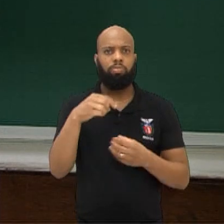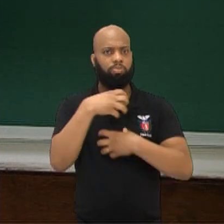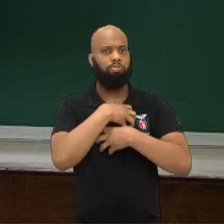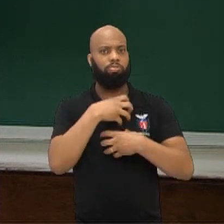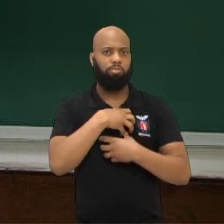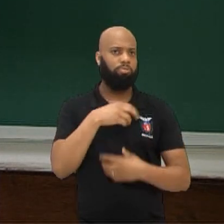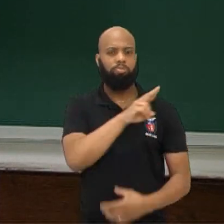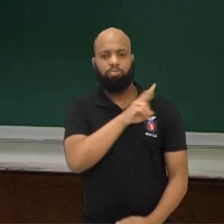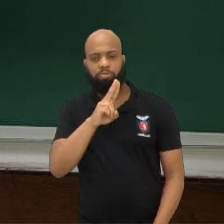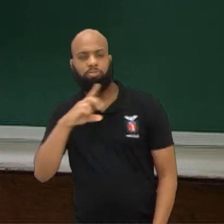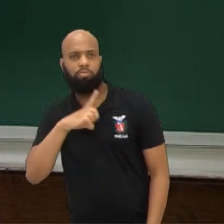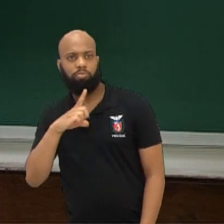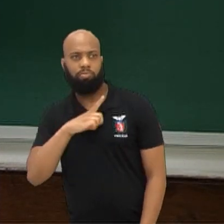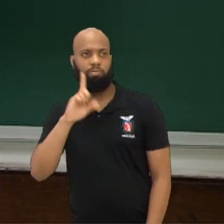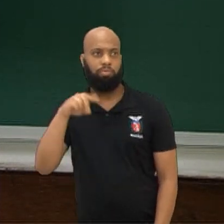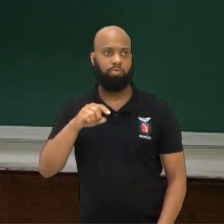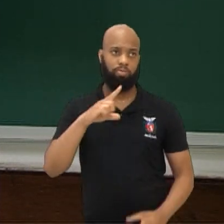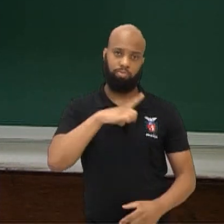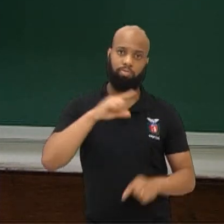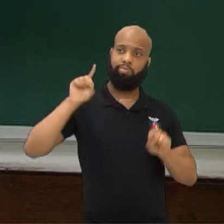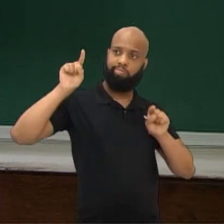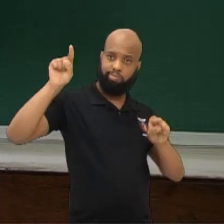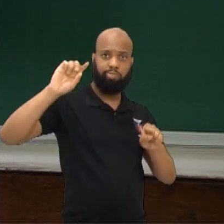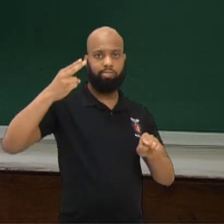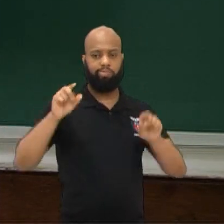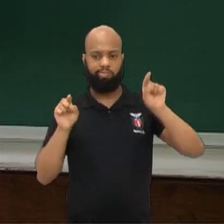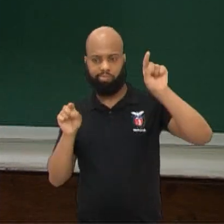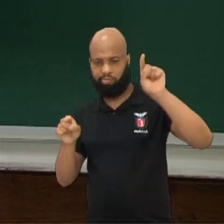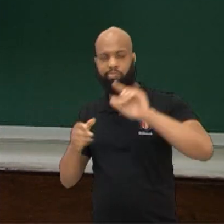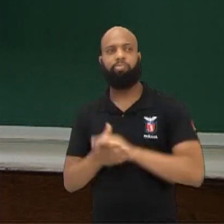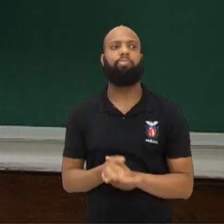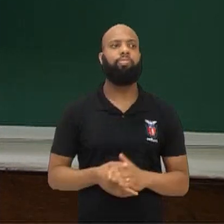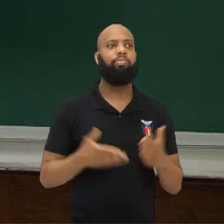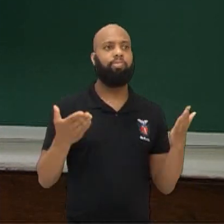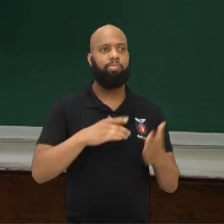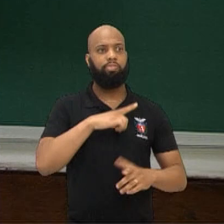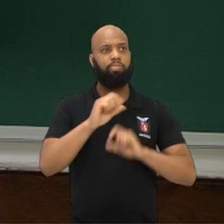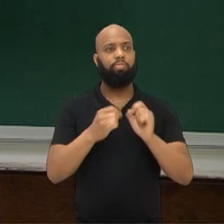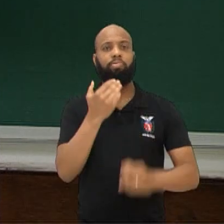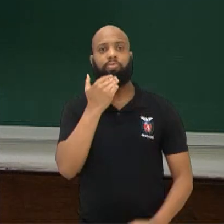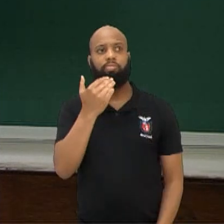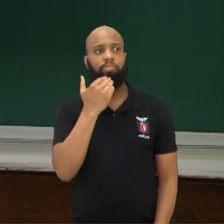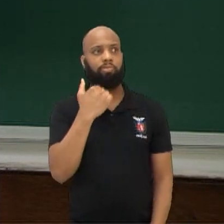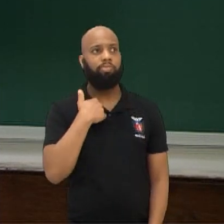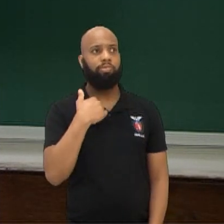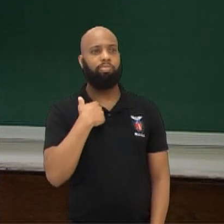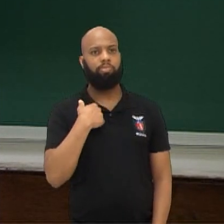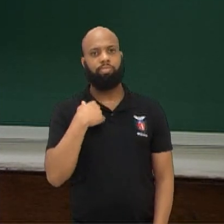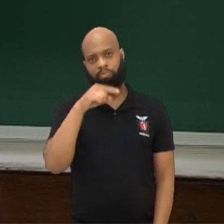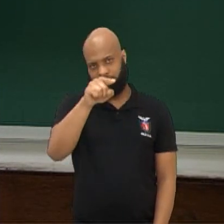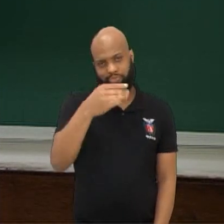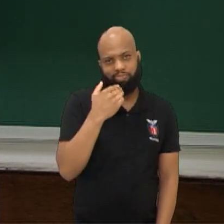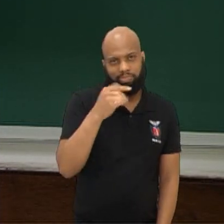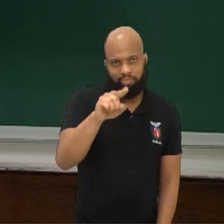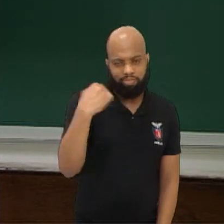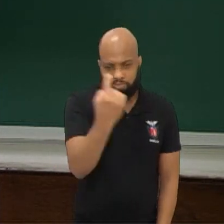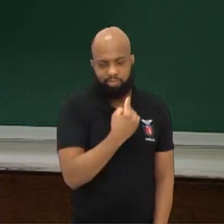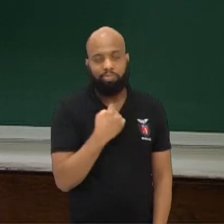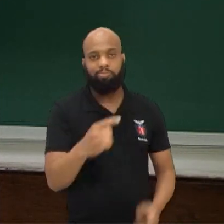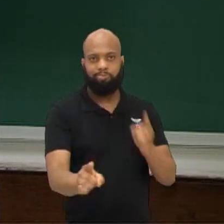são chamados, né? Que são os segmentos. Nesse caso aqui, ó, ele pediu para eu, ou para você, para